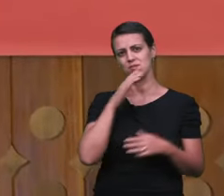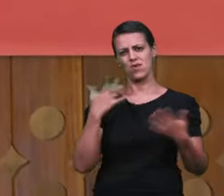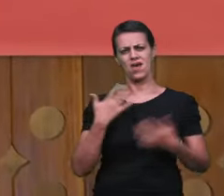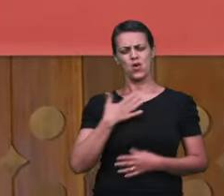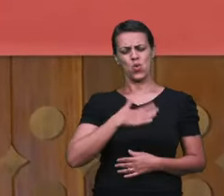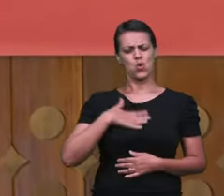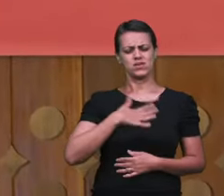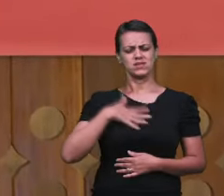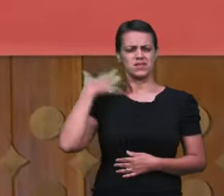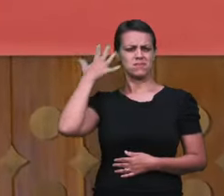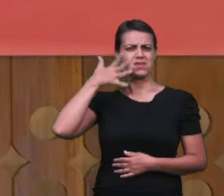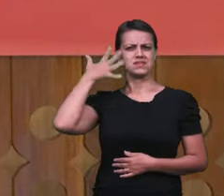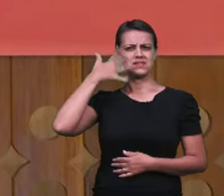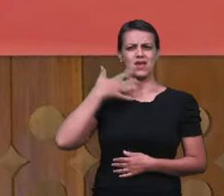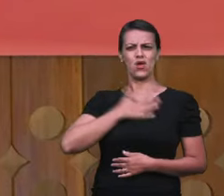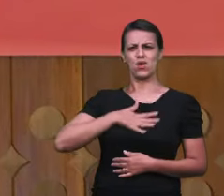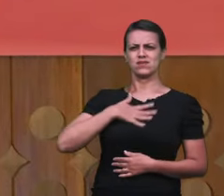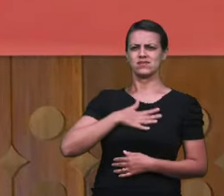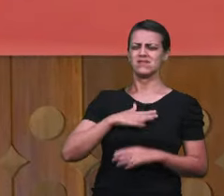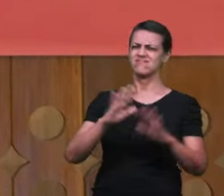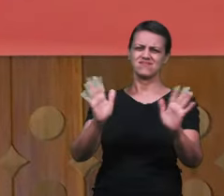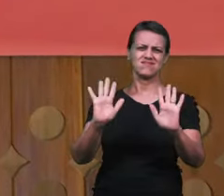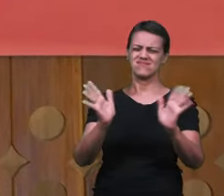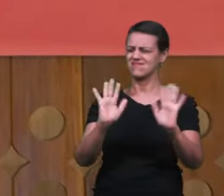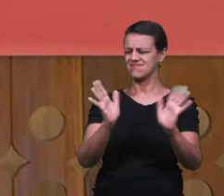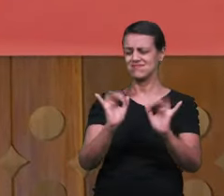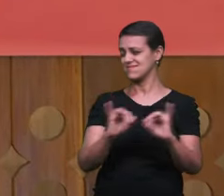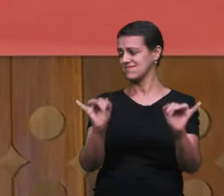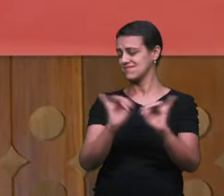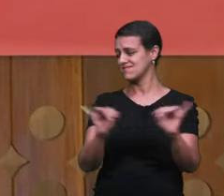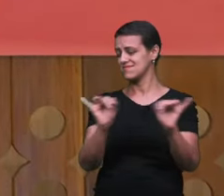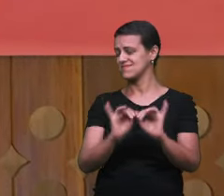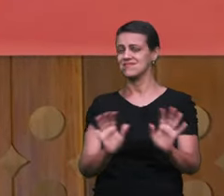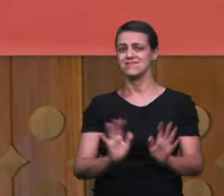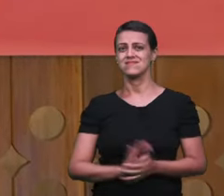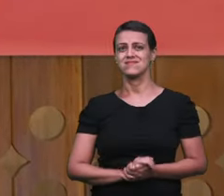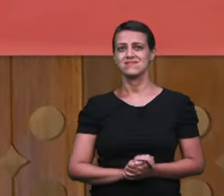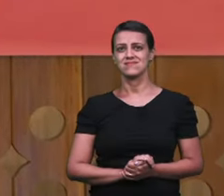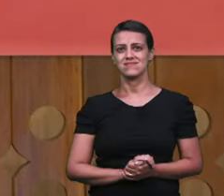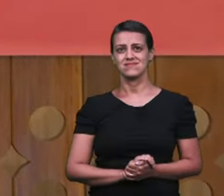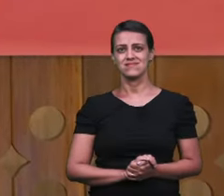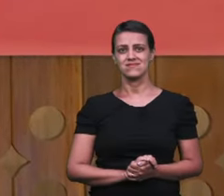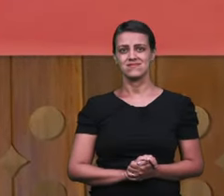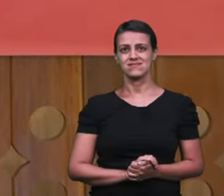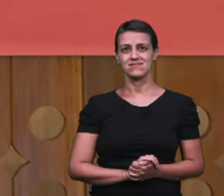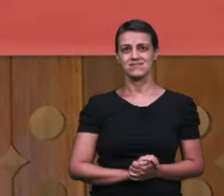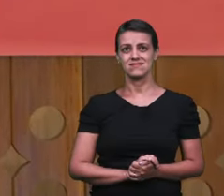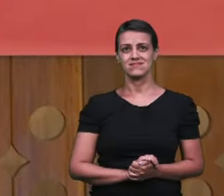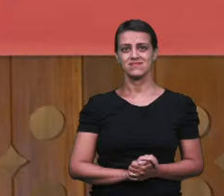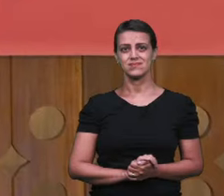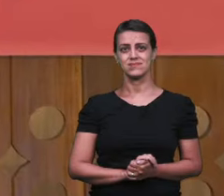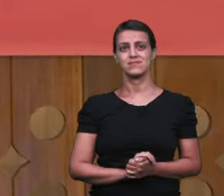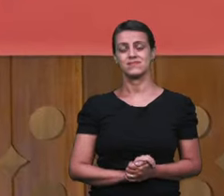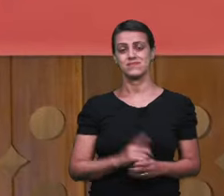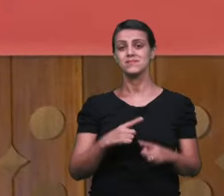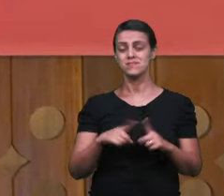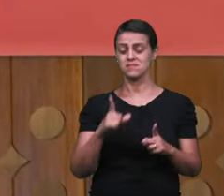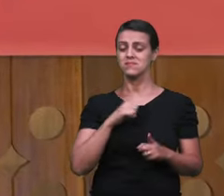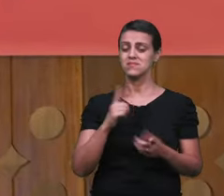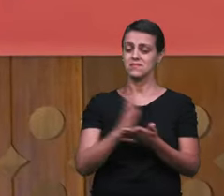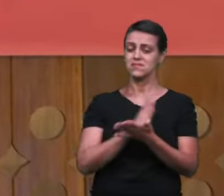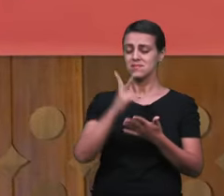bobagem. Quando se não gostar, é que é o bom, é que está mexendo na sua ferida. E como isso está acontecendo agora com muita gente.